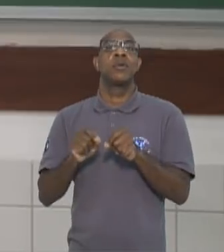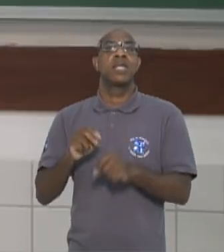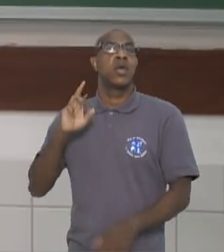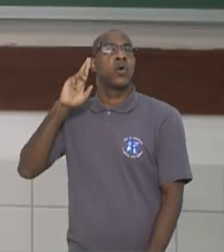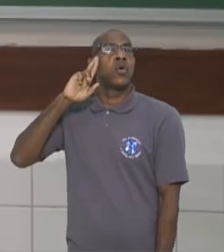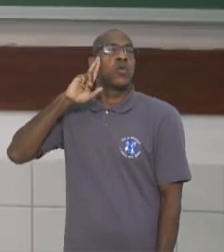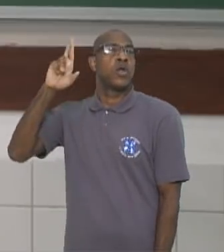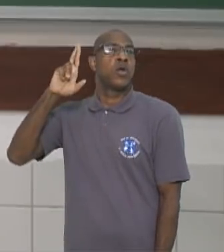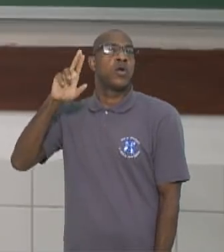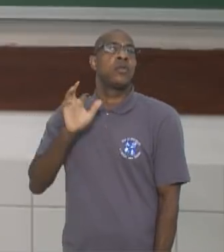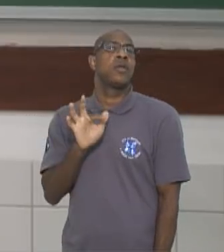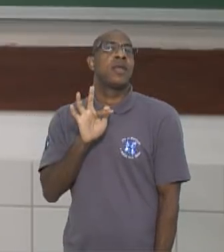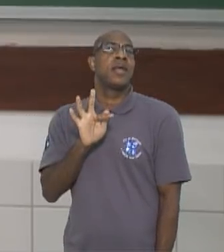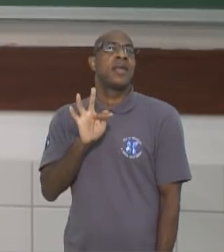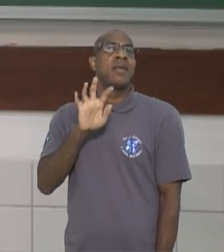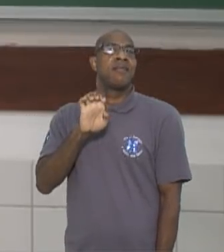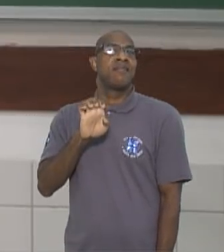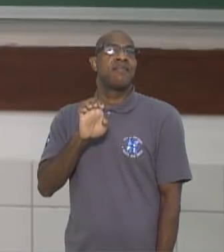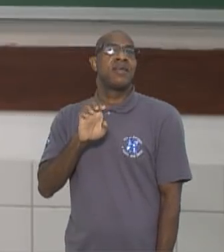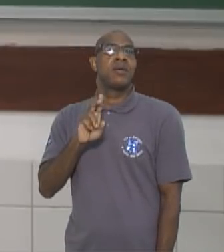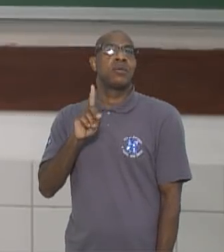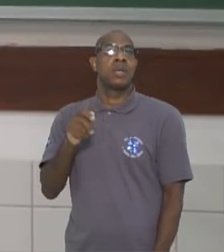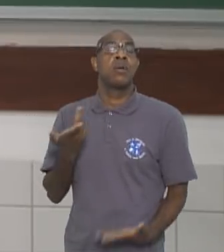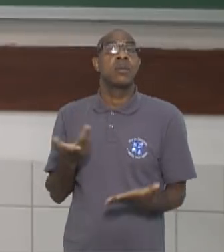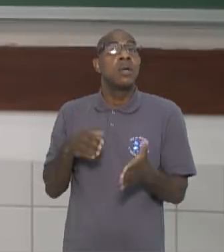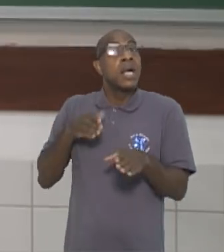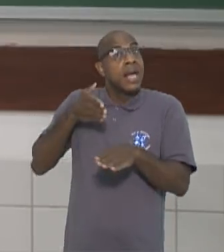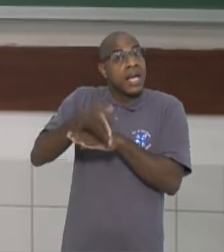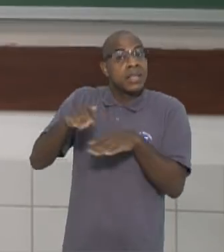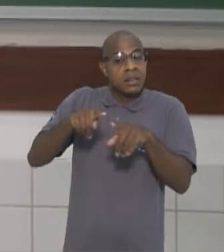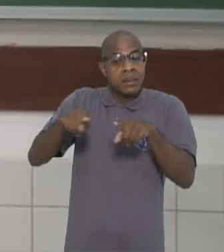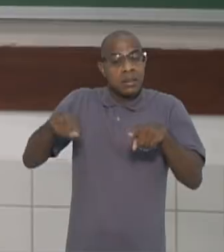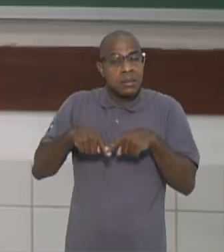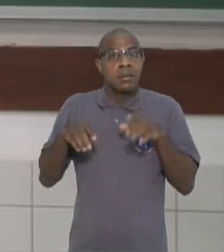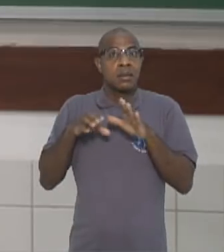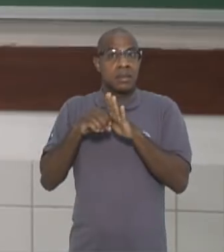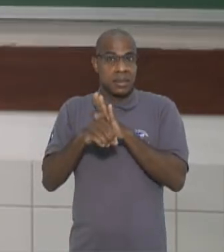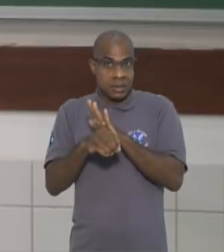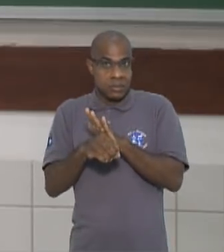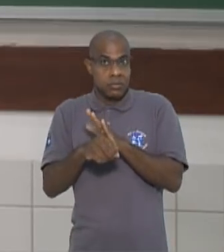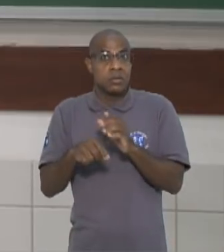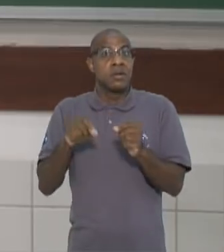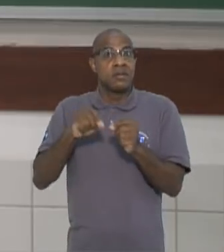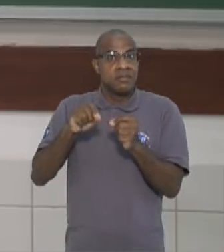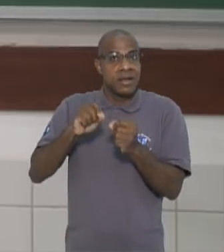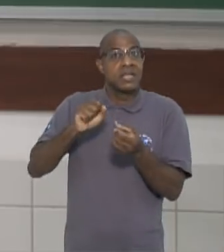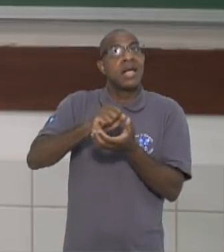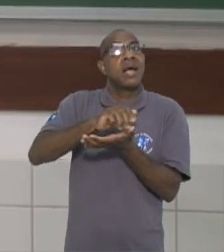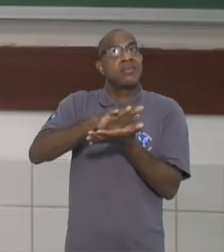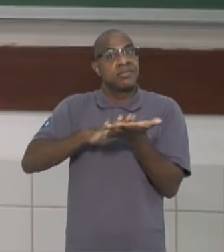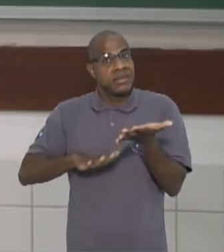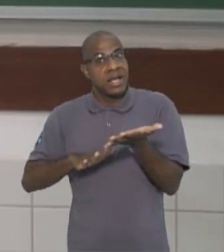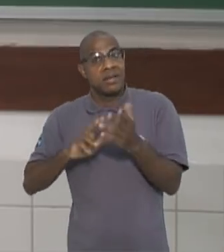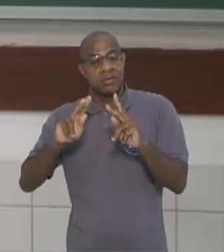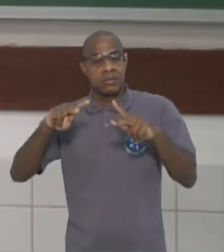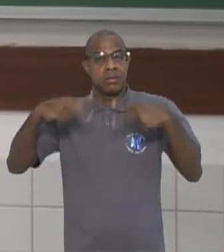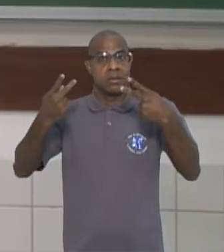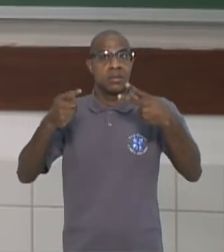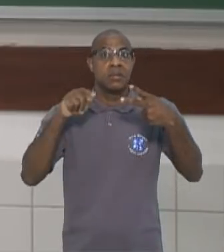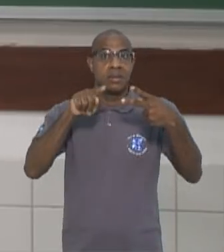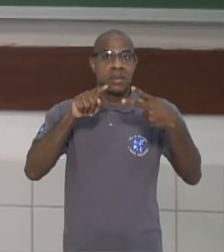os objetivos. Também não esqueçam de responder a atividade da aula, referente à aula, ir lá e clicar no link